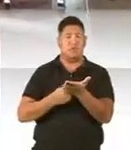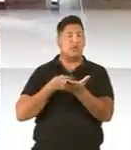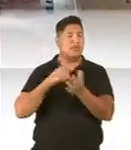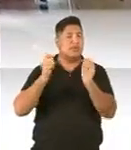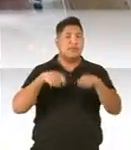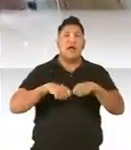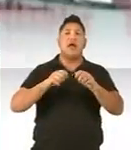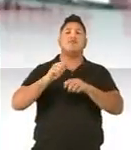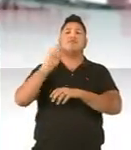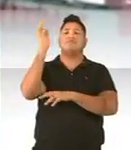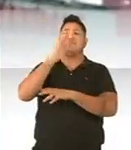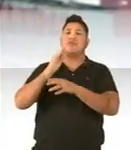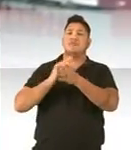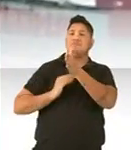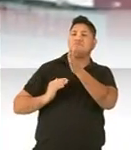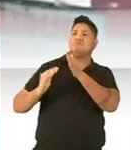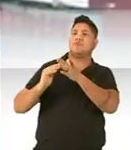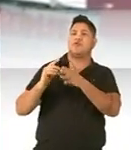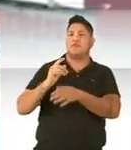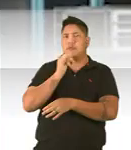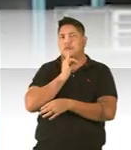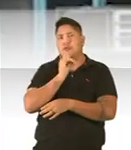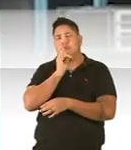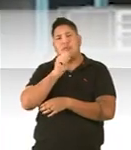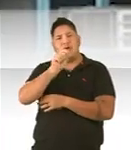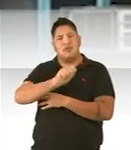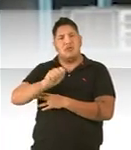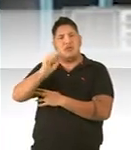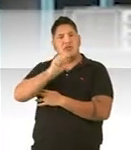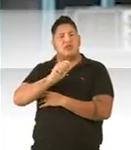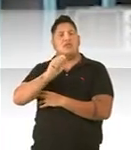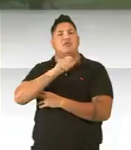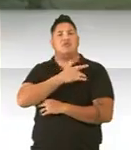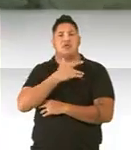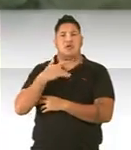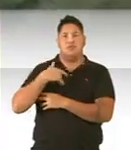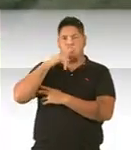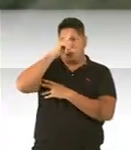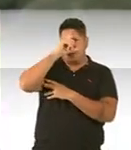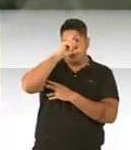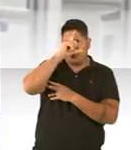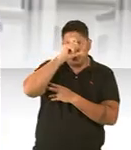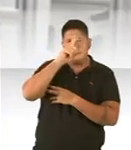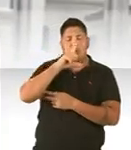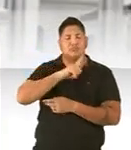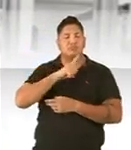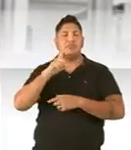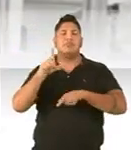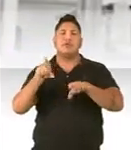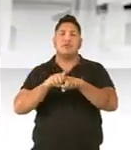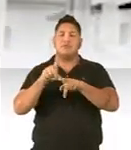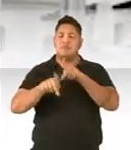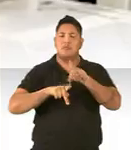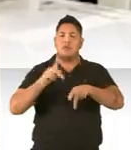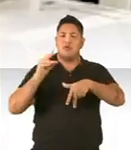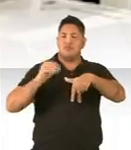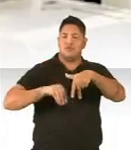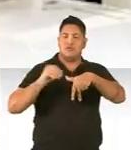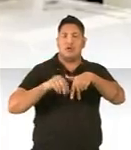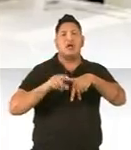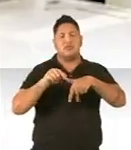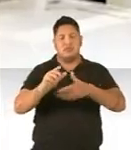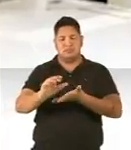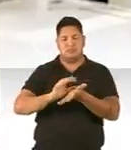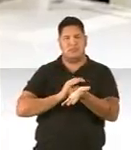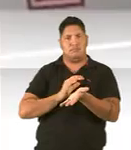beneficiam todo o Brasil. Hospitais, associações de saúde, instituições de pesquisa e população vulnerável estão